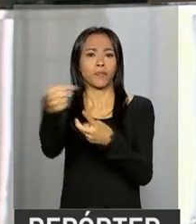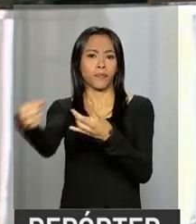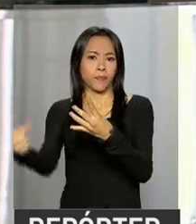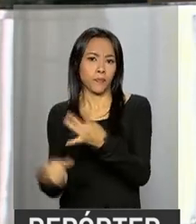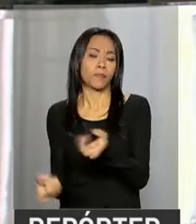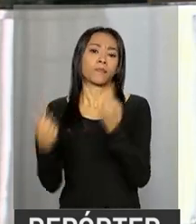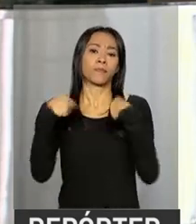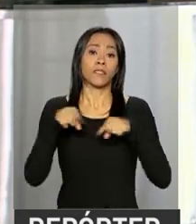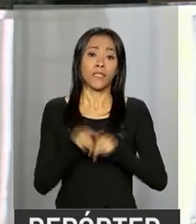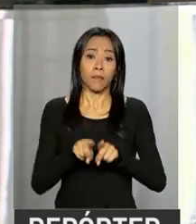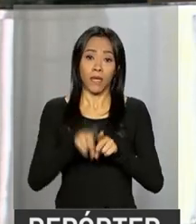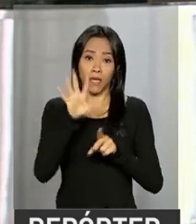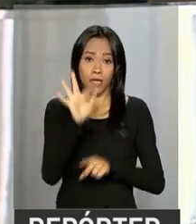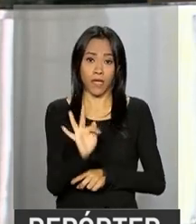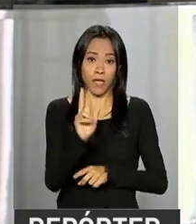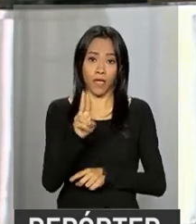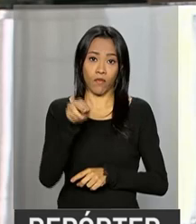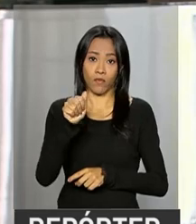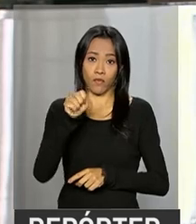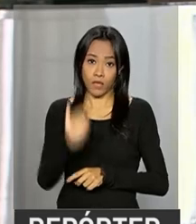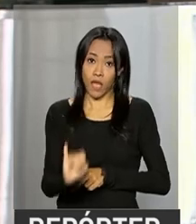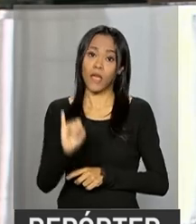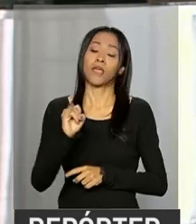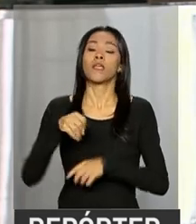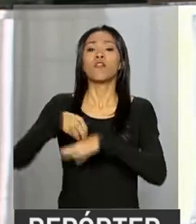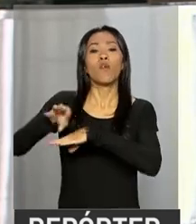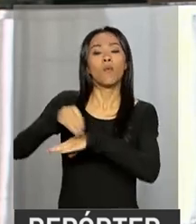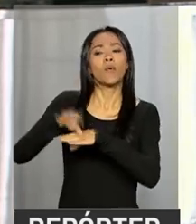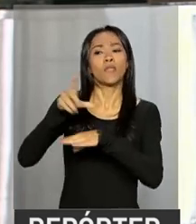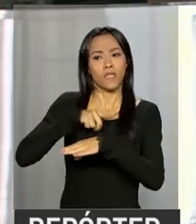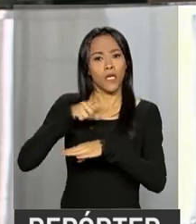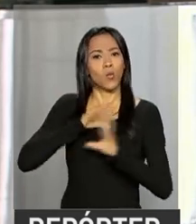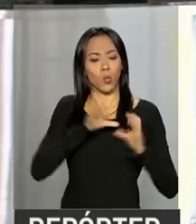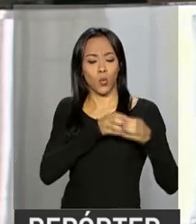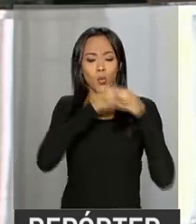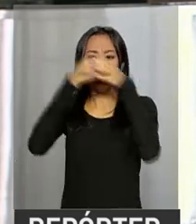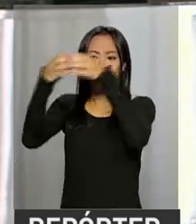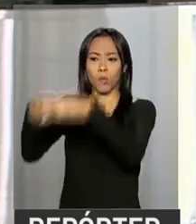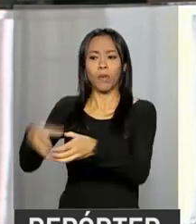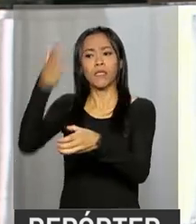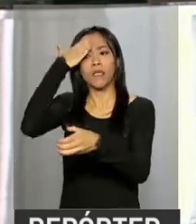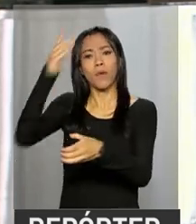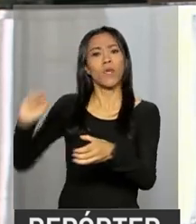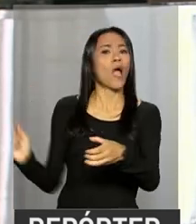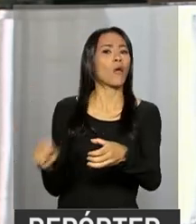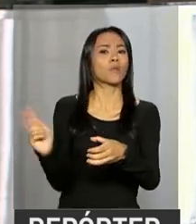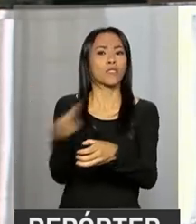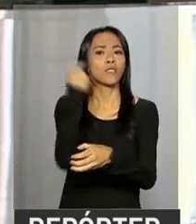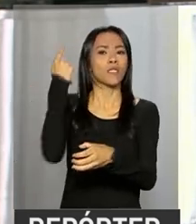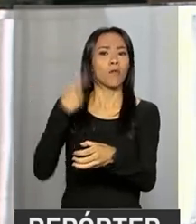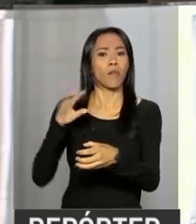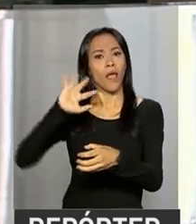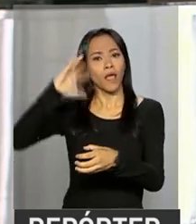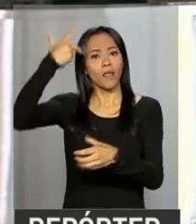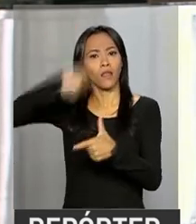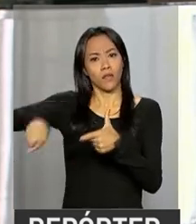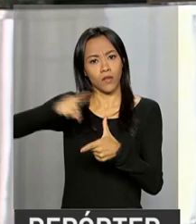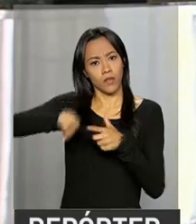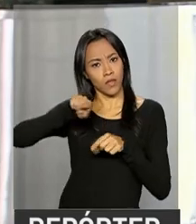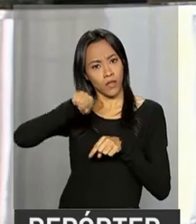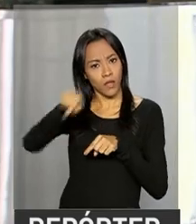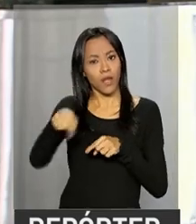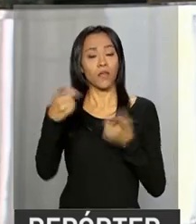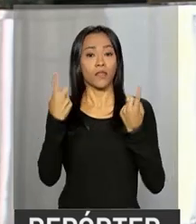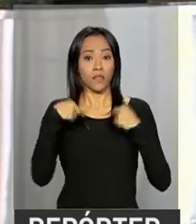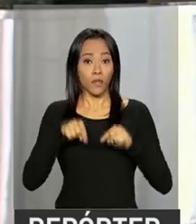informou que equipes locais estão mobilizadas e tomando as previdências as providências necesárias a Funai também afirmou